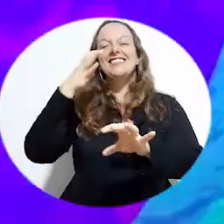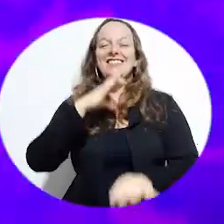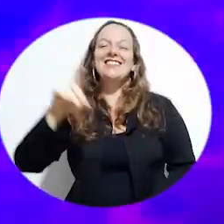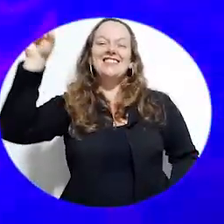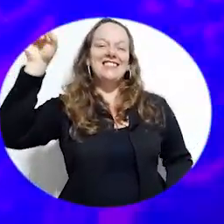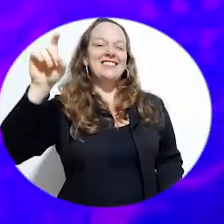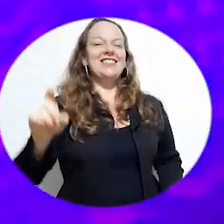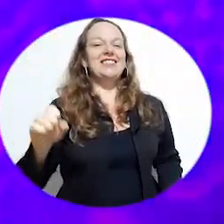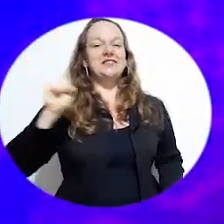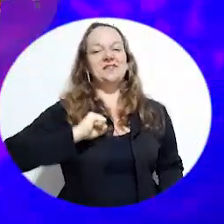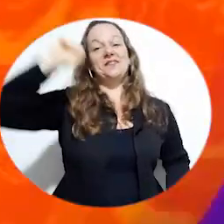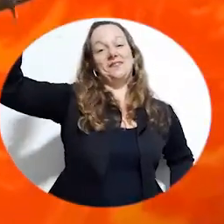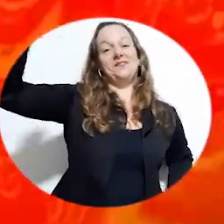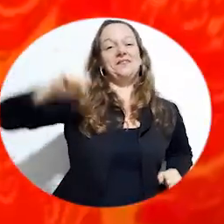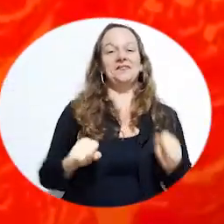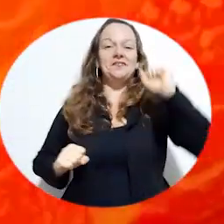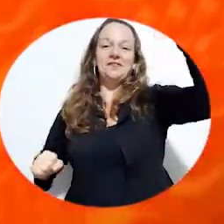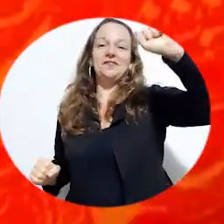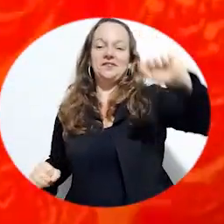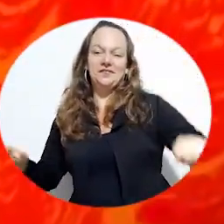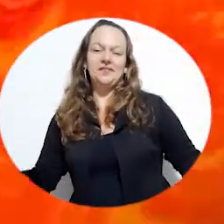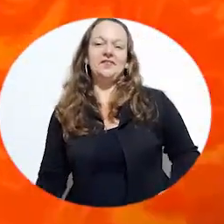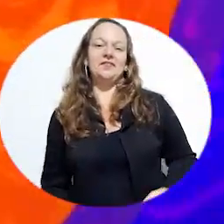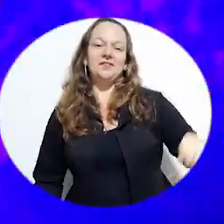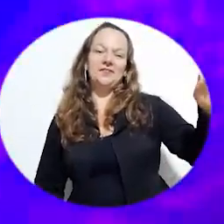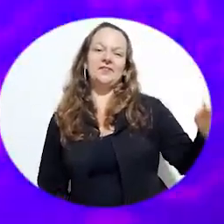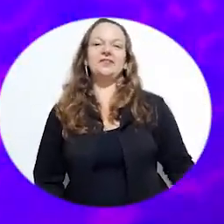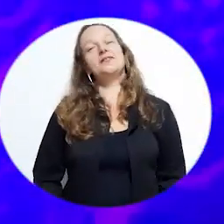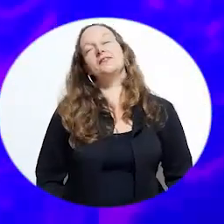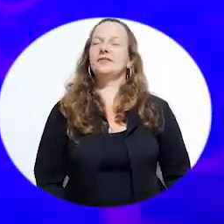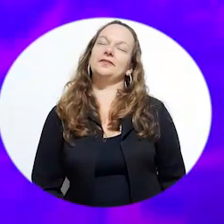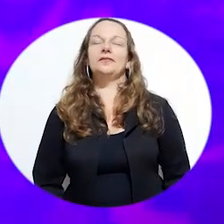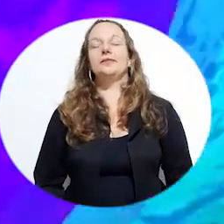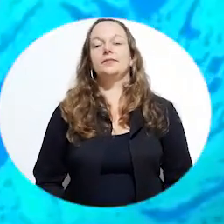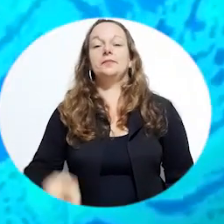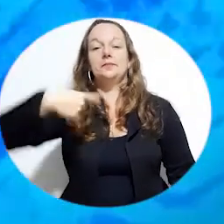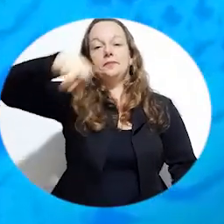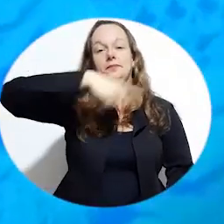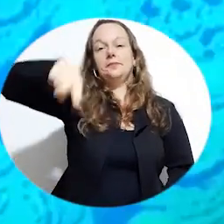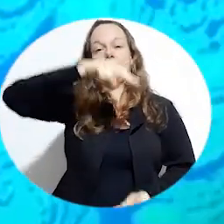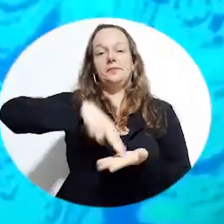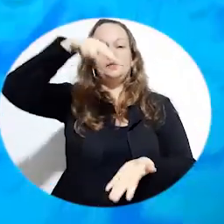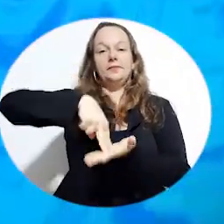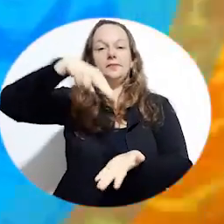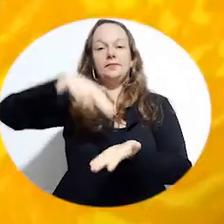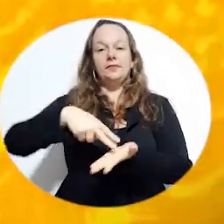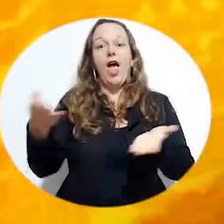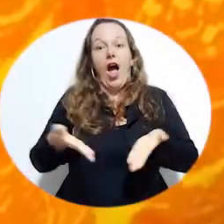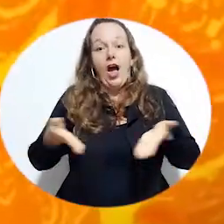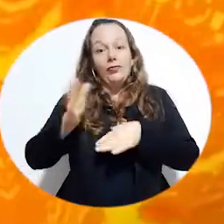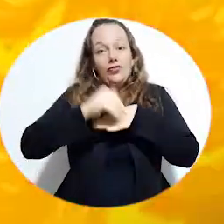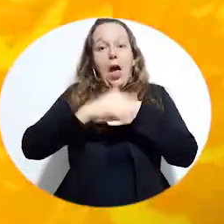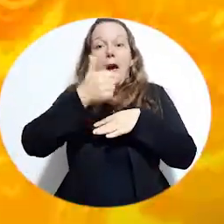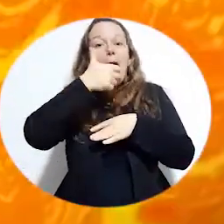Louvemos ao Senhor. Braço direito, braço esquerdo, perna direita, perna esquerda. Balança a cabeça, girando, pulando. Com o papai